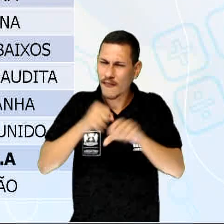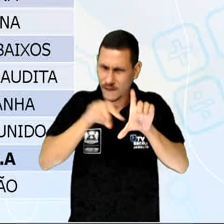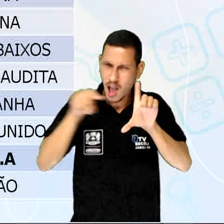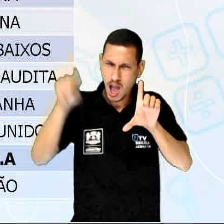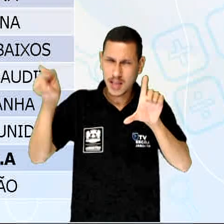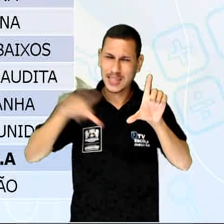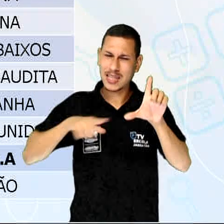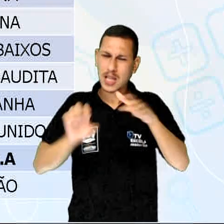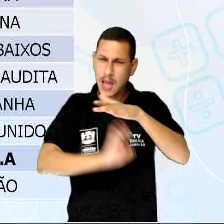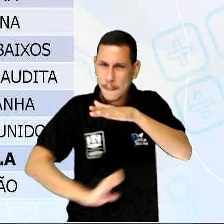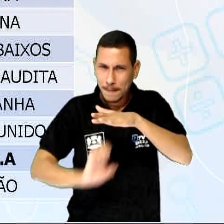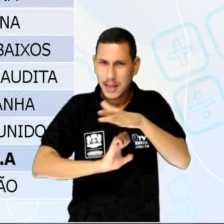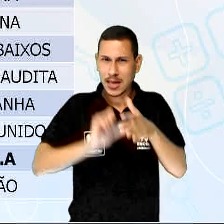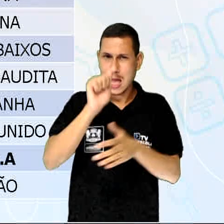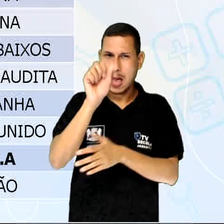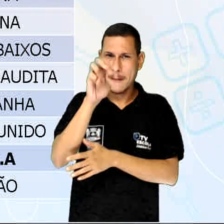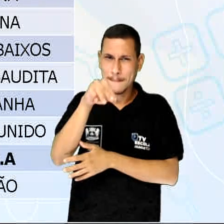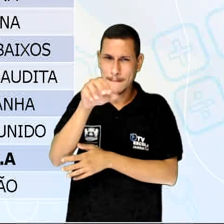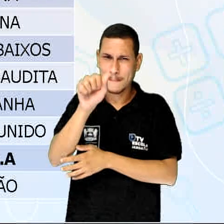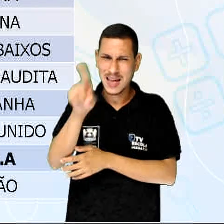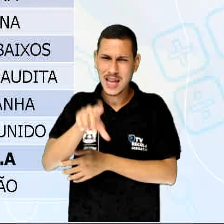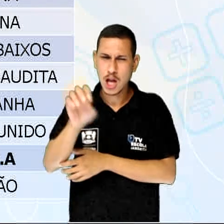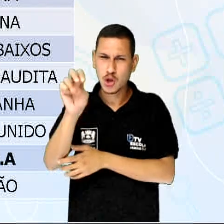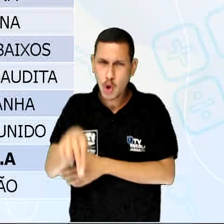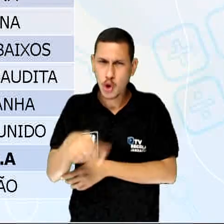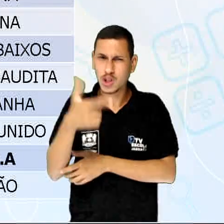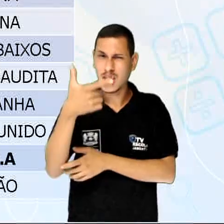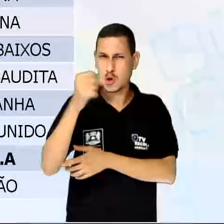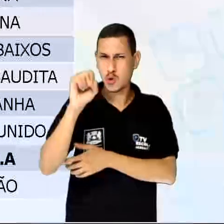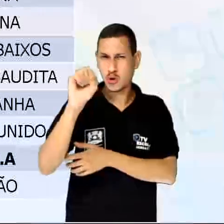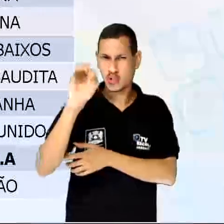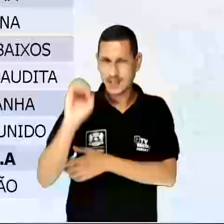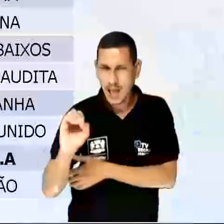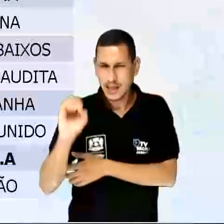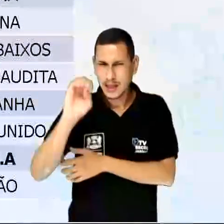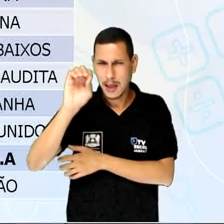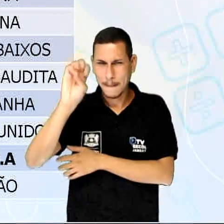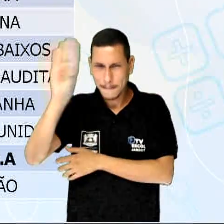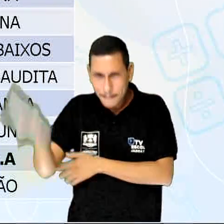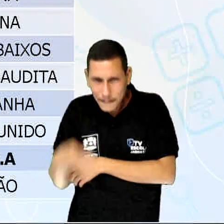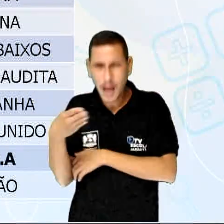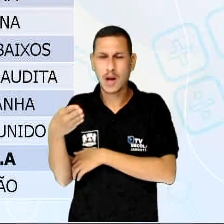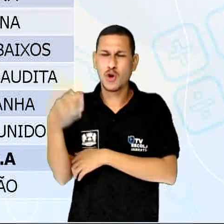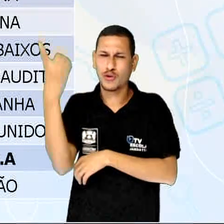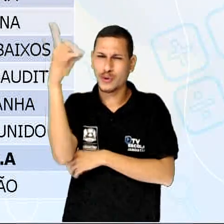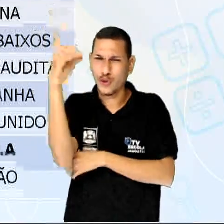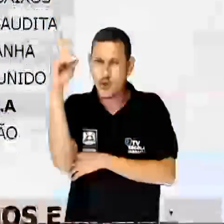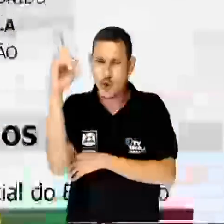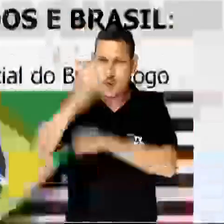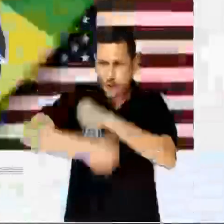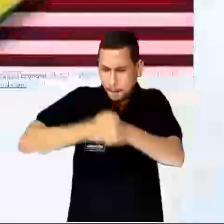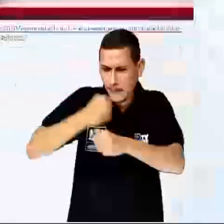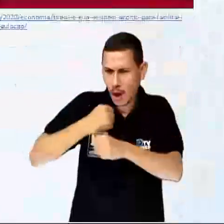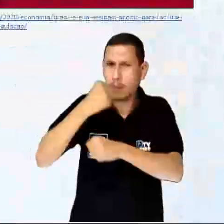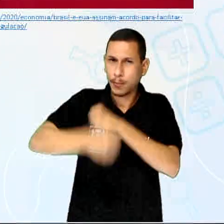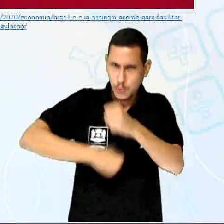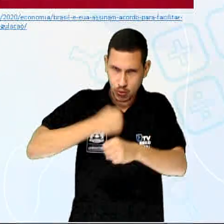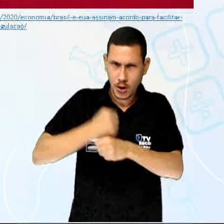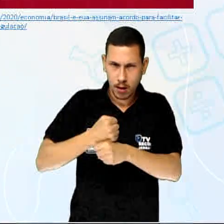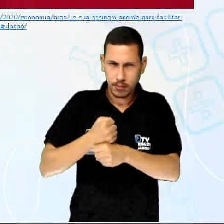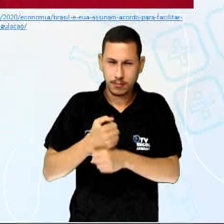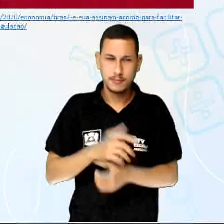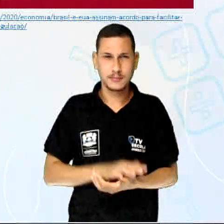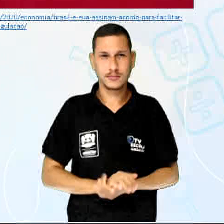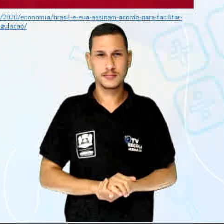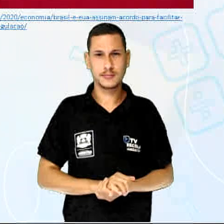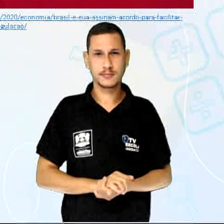Amazon americana aí com os seus 280 bilhões de faturamento anual, né? É um posto bem interessante.